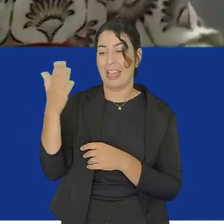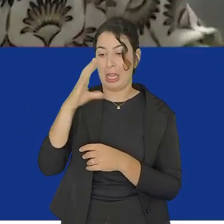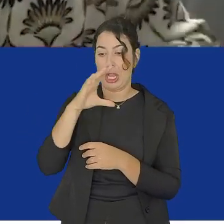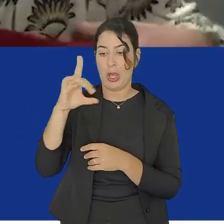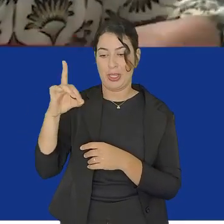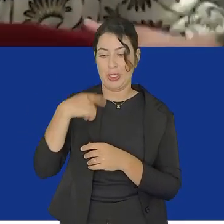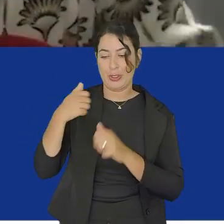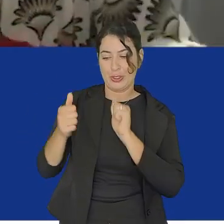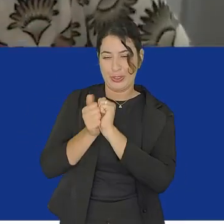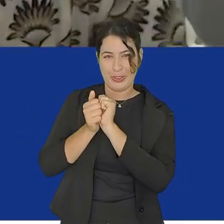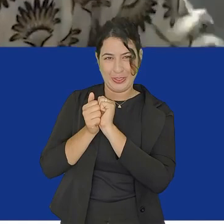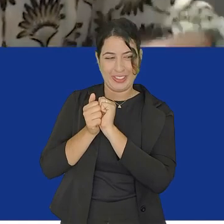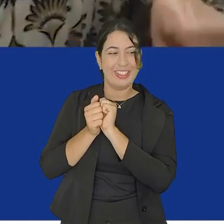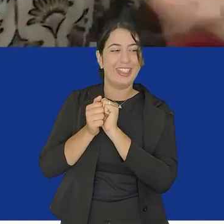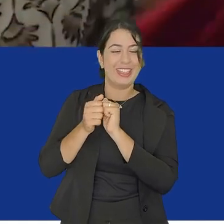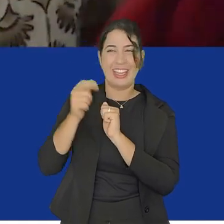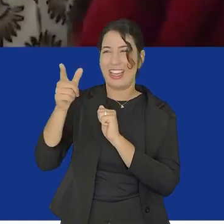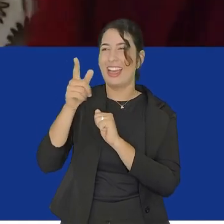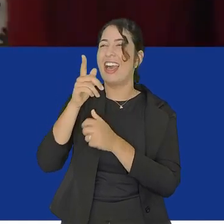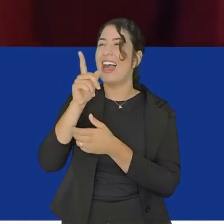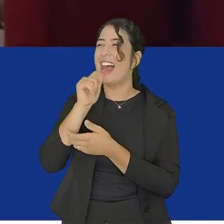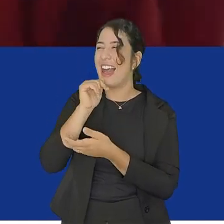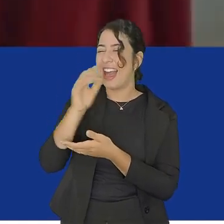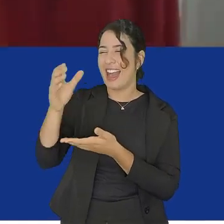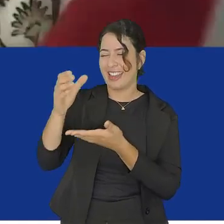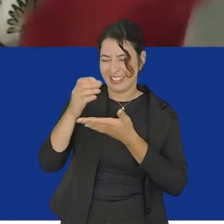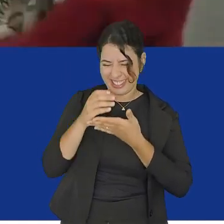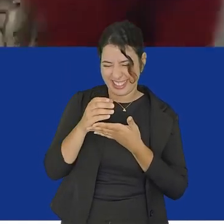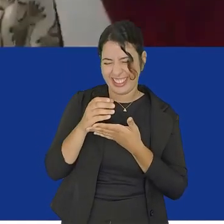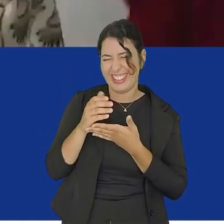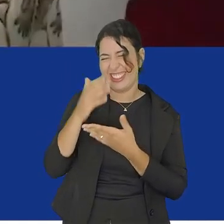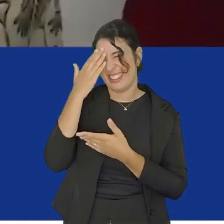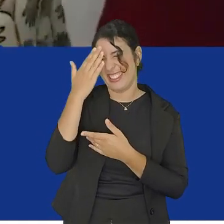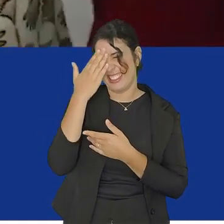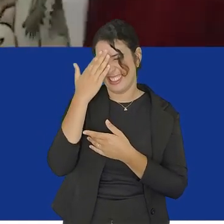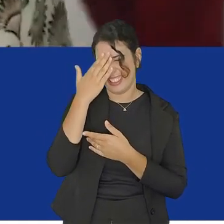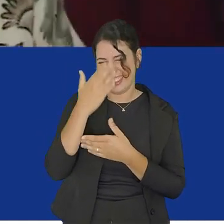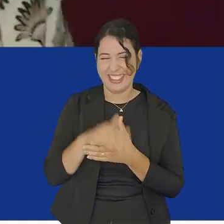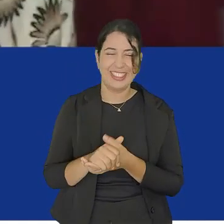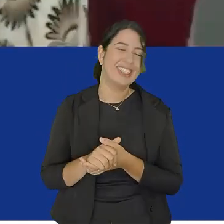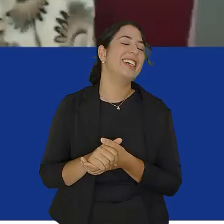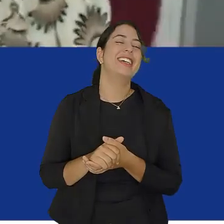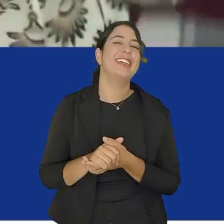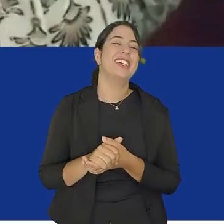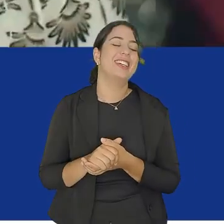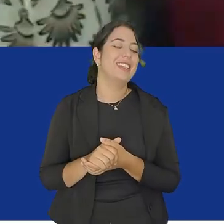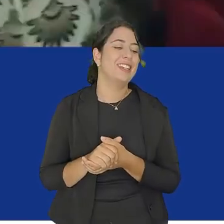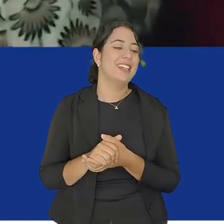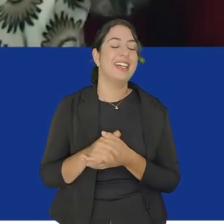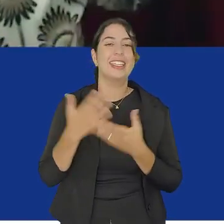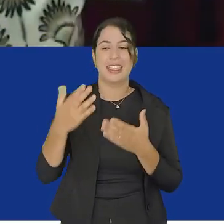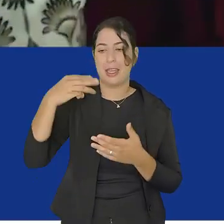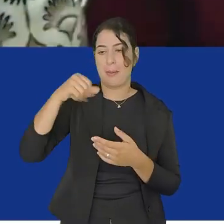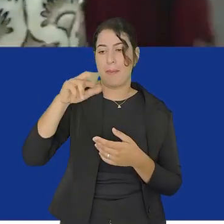coordenando o evento junto comigo, também está aqui nos ajudando, trazendo água, enfim. E